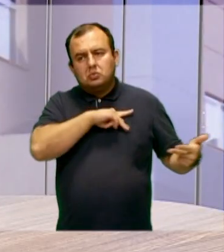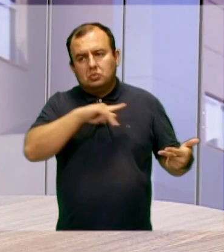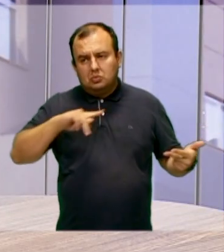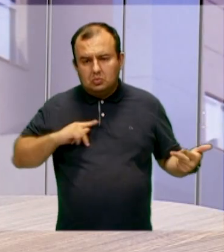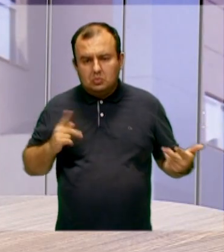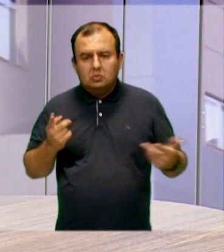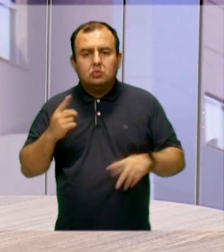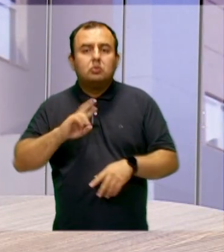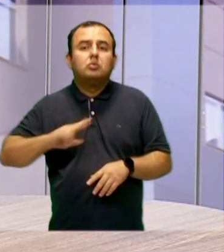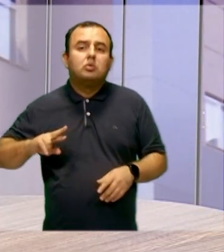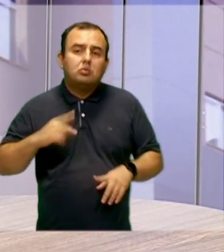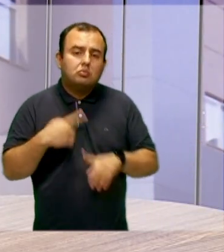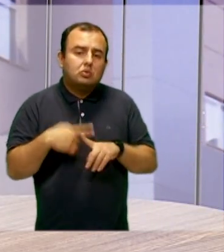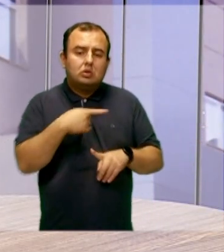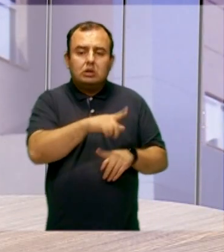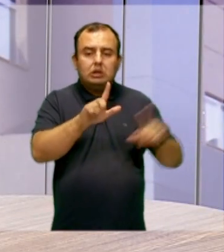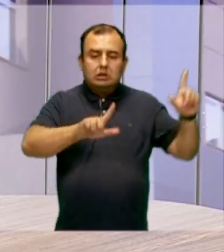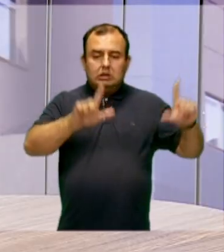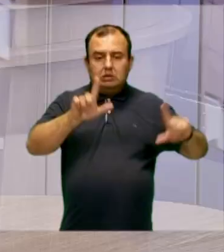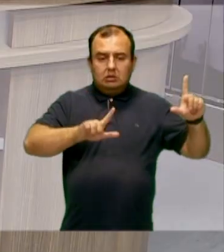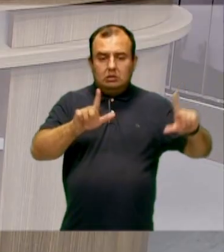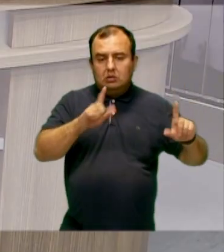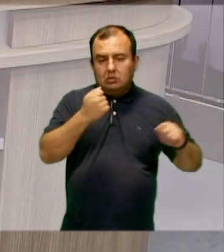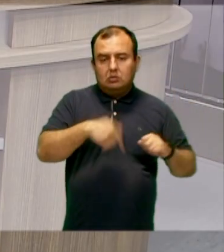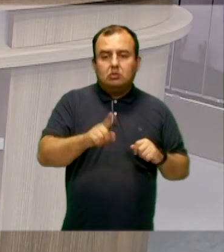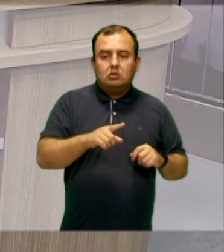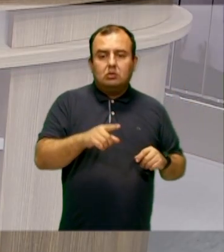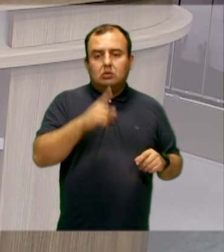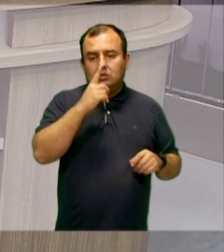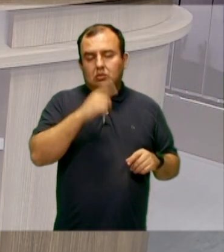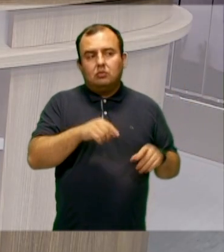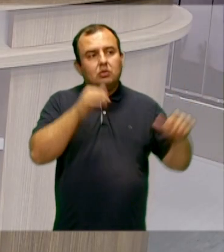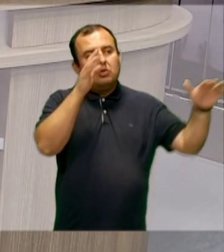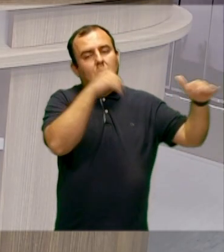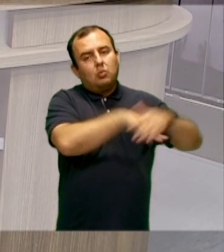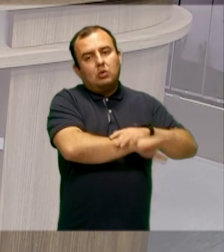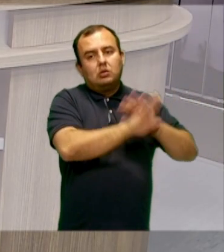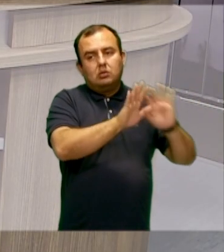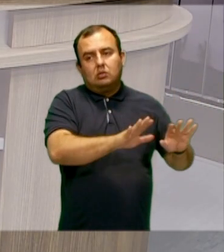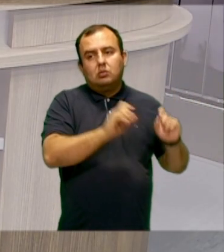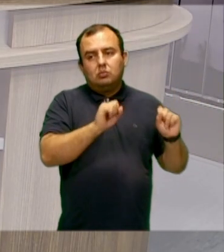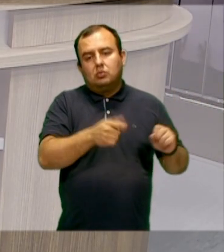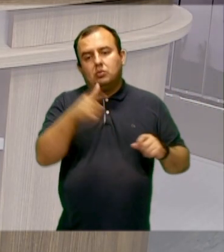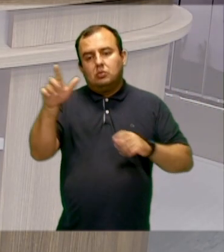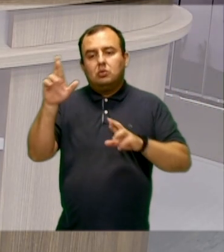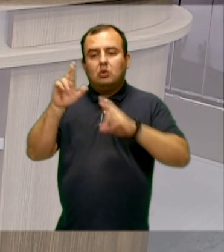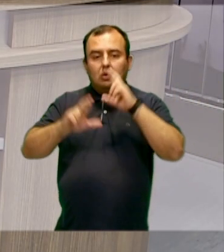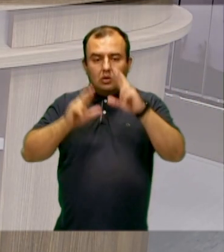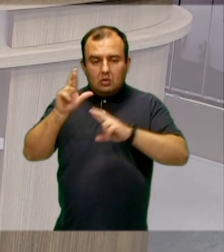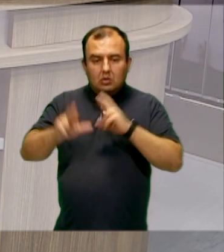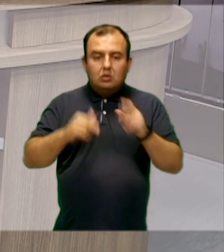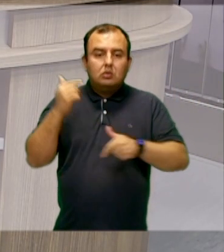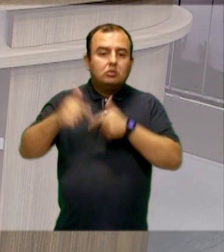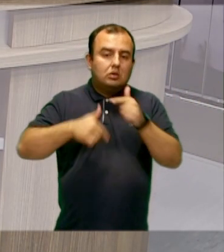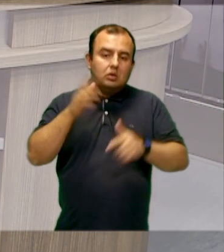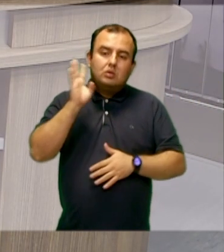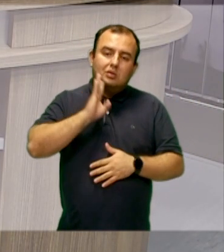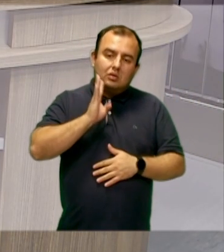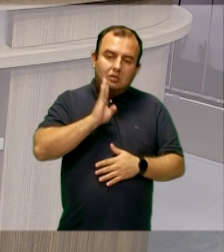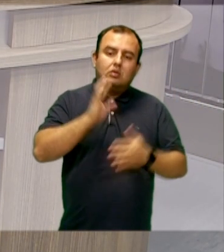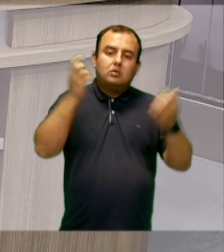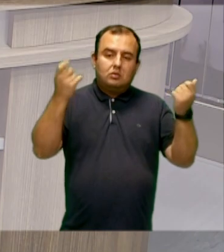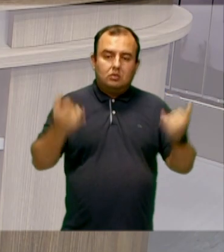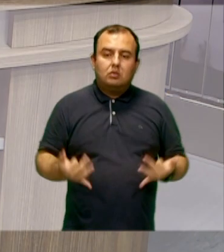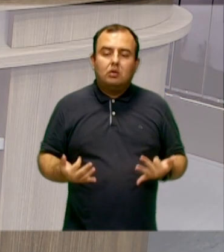porque aquilo que essa TV não precisa mais que eu vou jogar lá no depósito. Posso passar para a Recicla Vale, que pode fazer um trabalho legal, como você